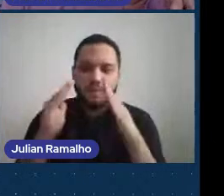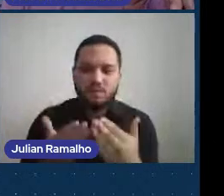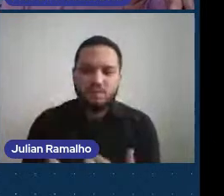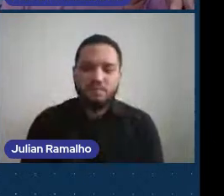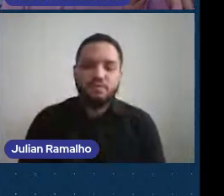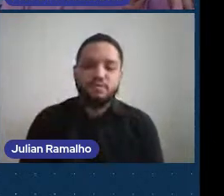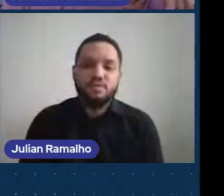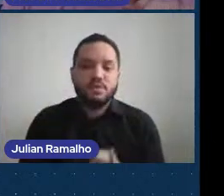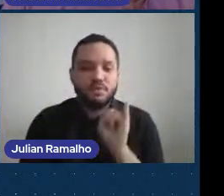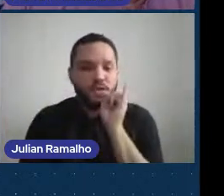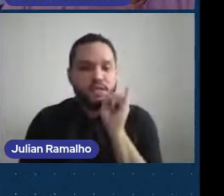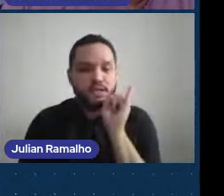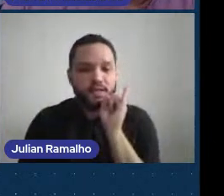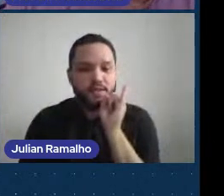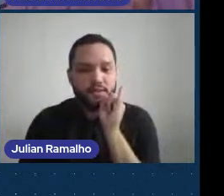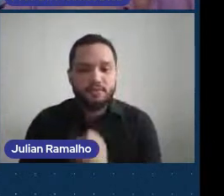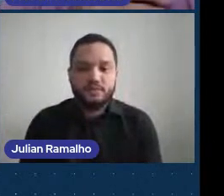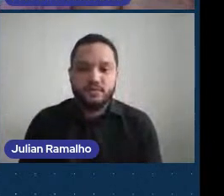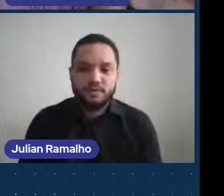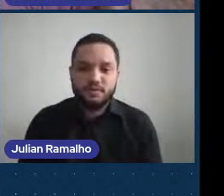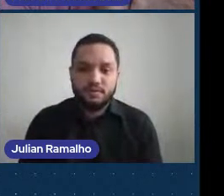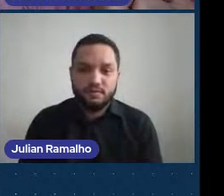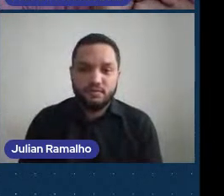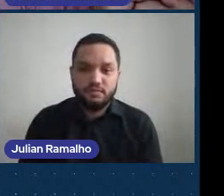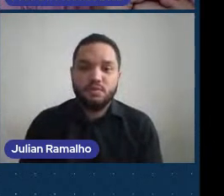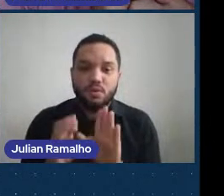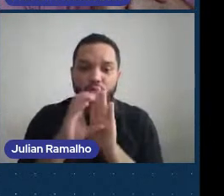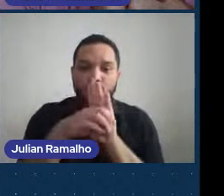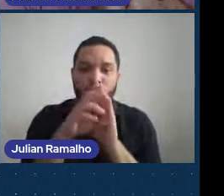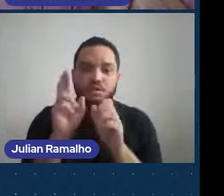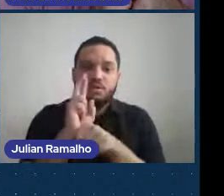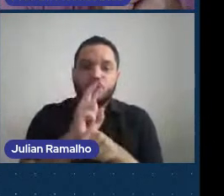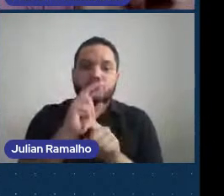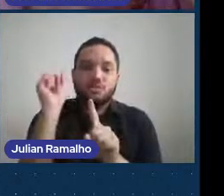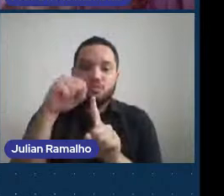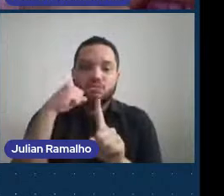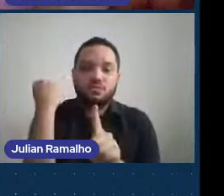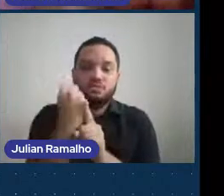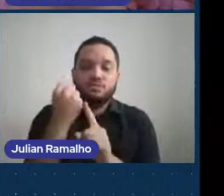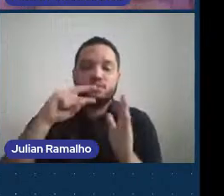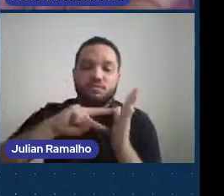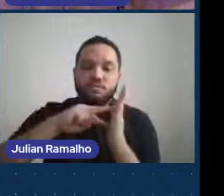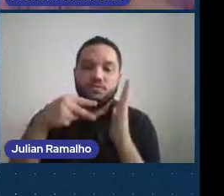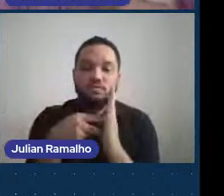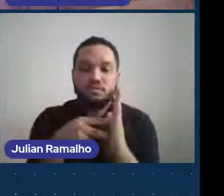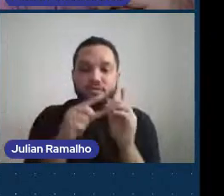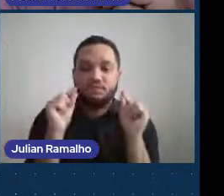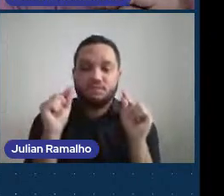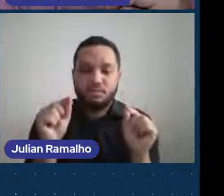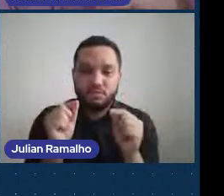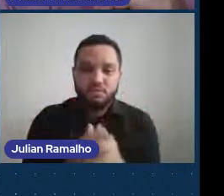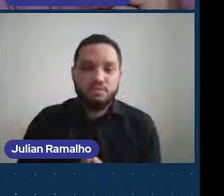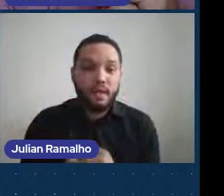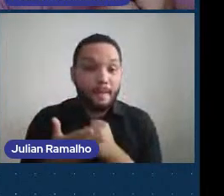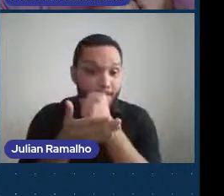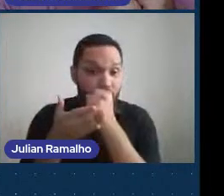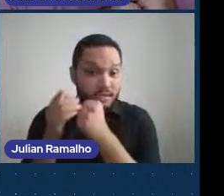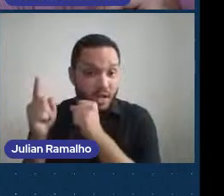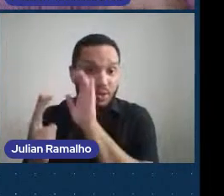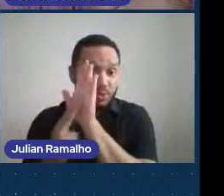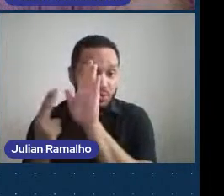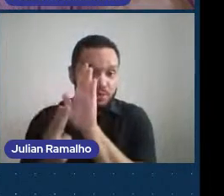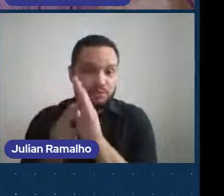um exemplo, né? O conceito de representação social, ele vai dizer para a gente o seguinte, baseado naqueles autores.